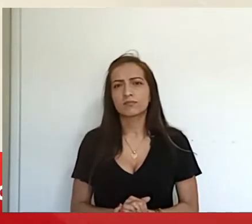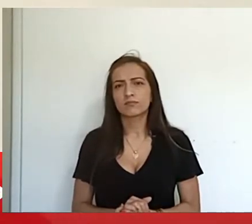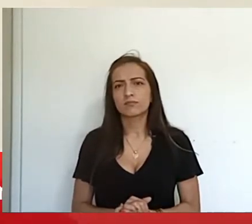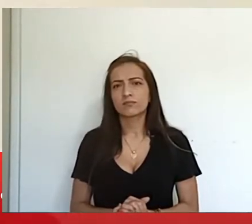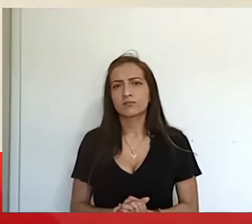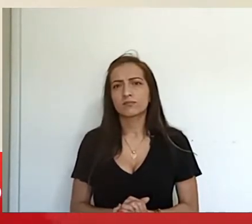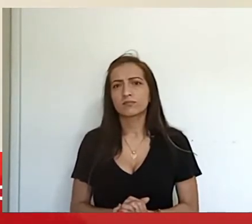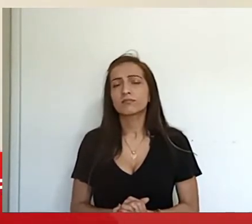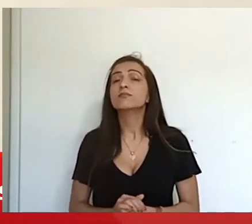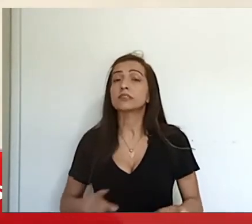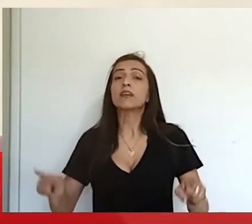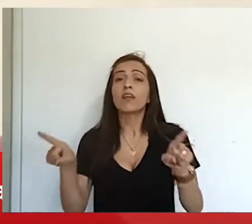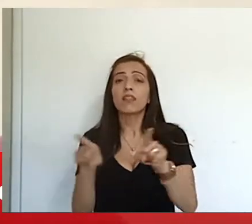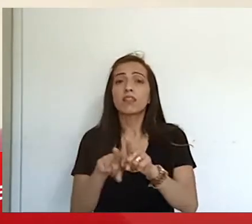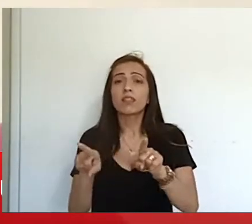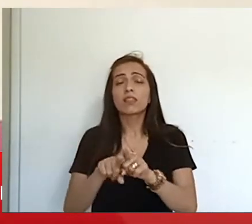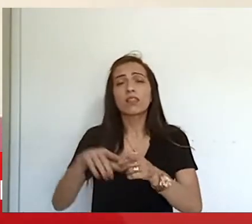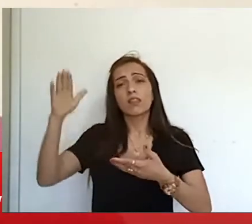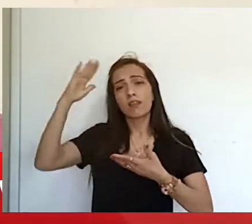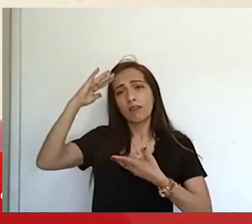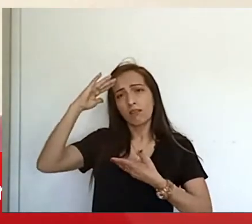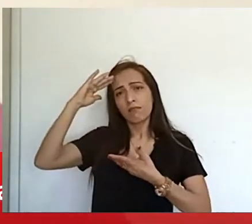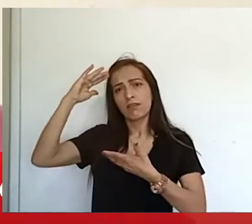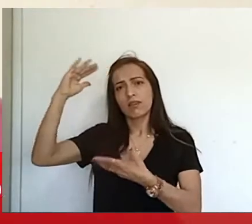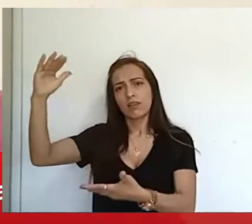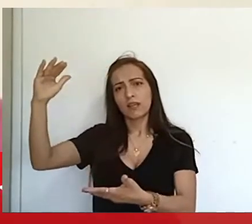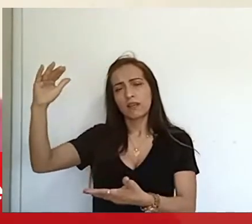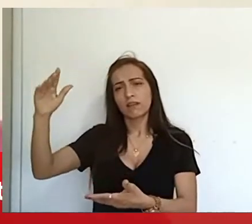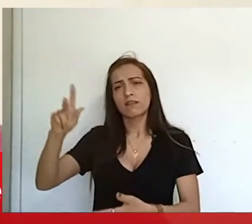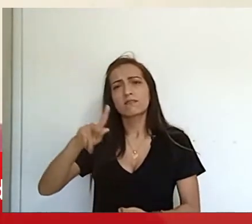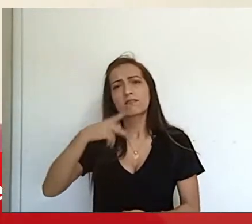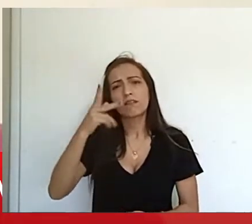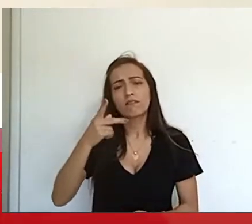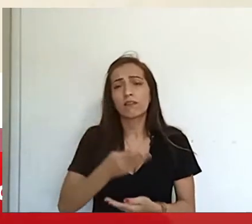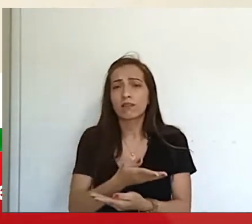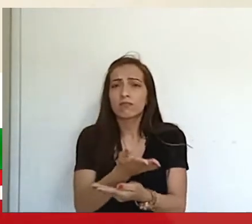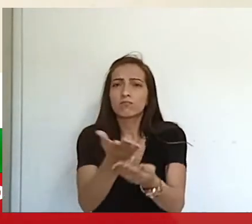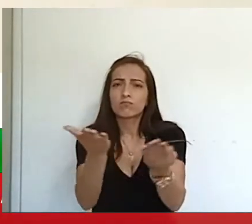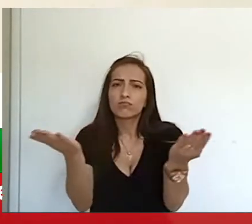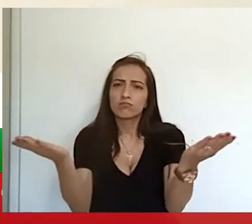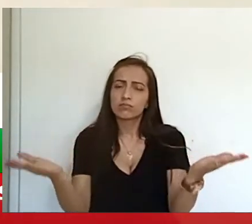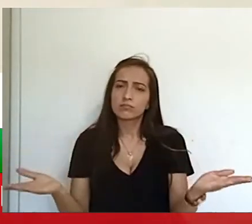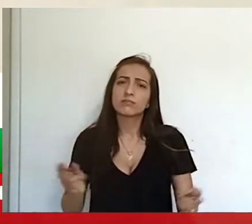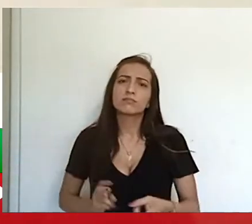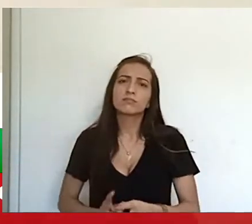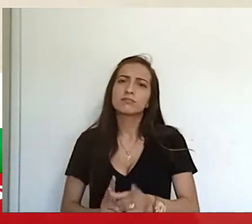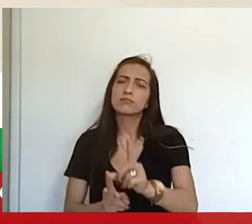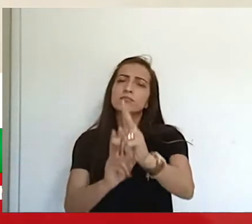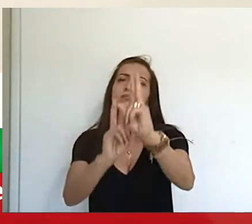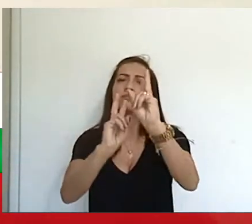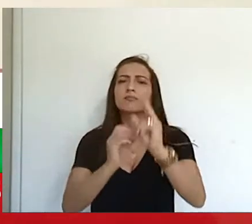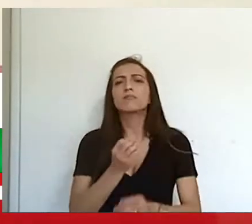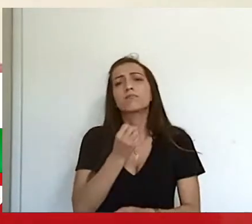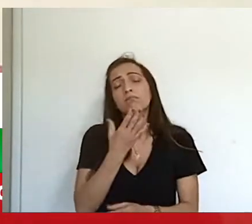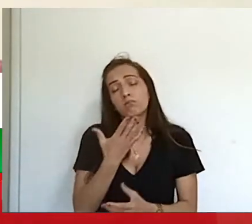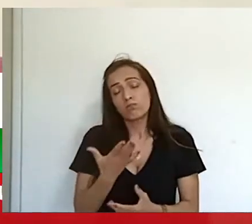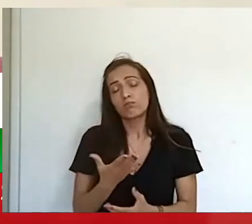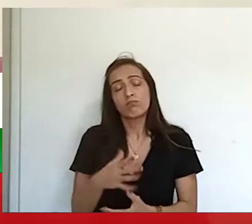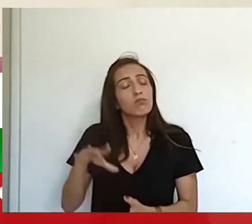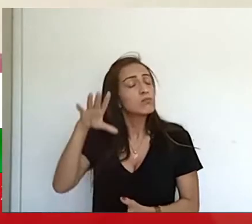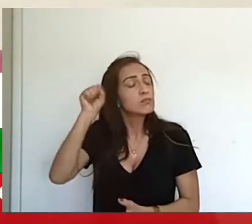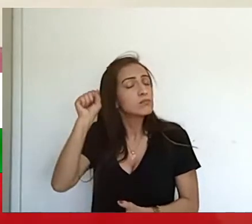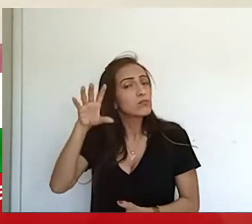Eu também agradeço, né, a oportunidade de estar falando com vocês. É sempre bom, assim, né,